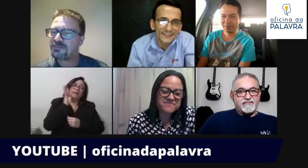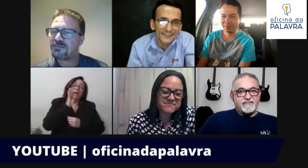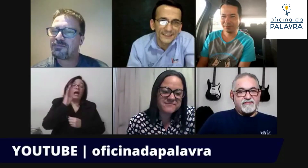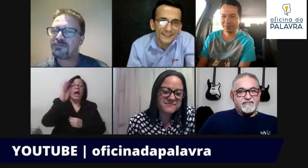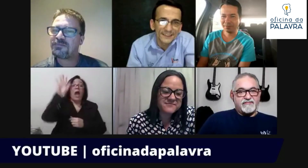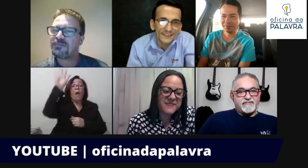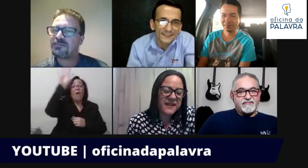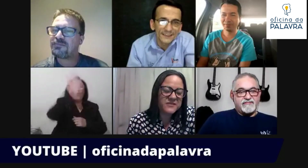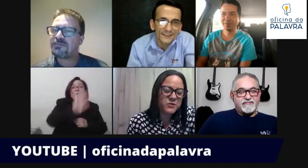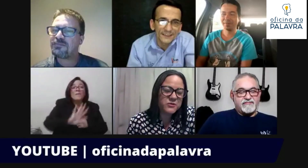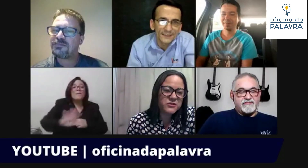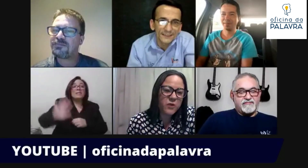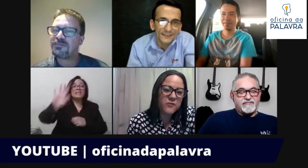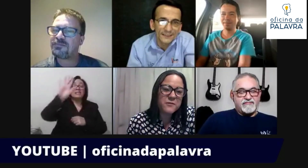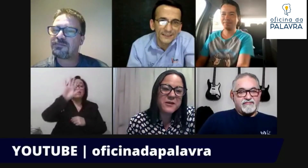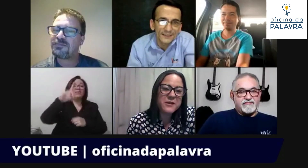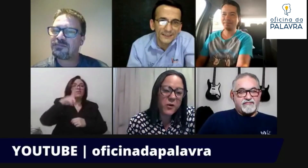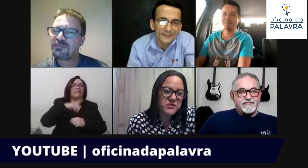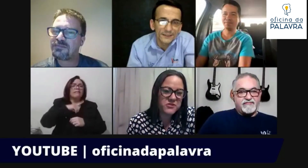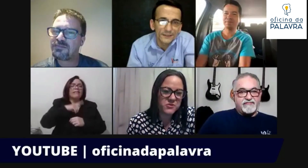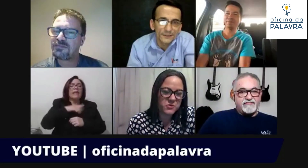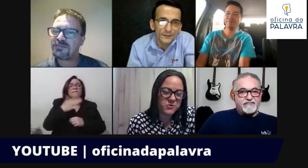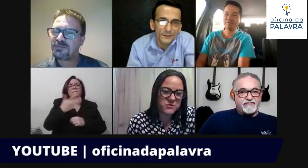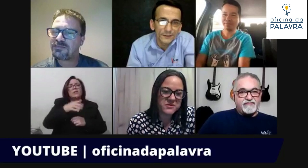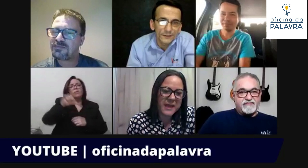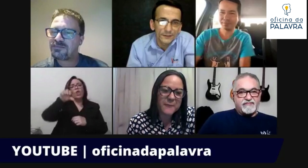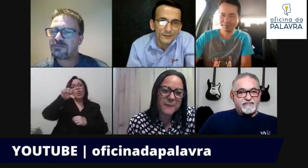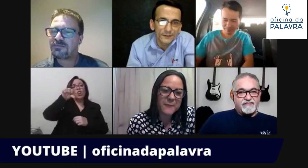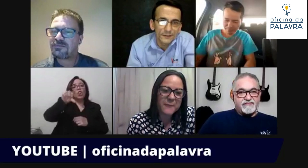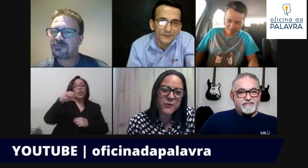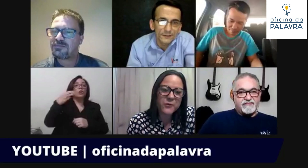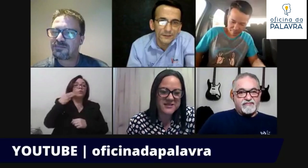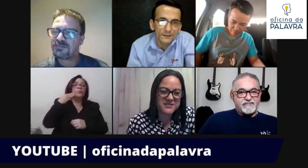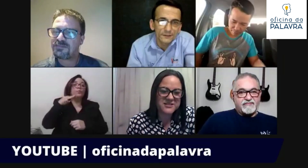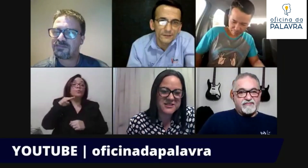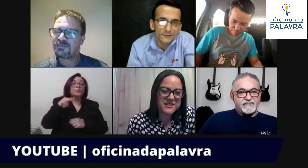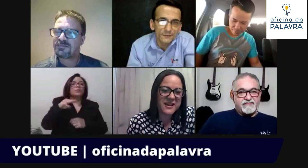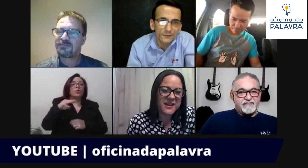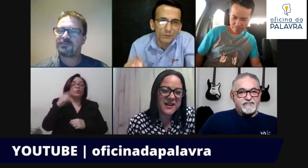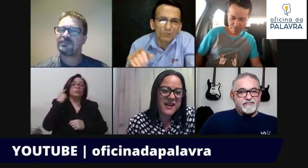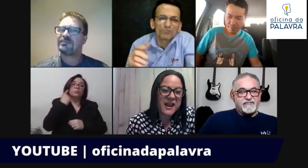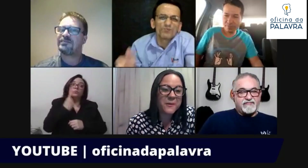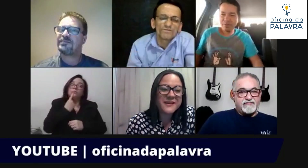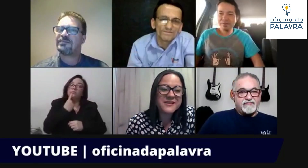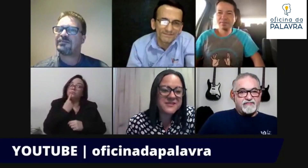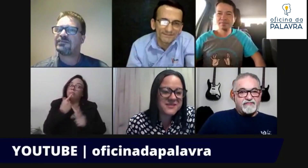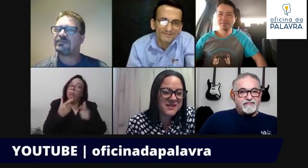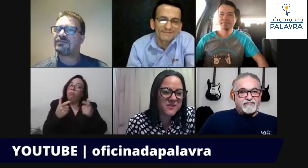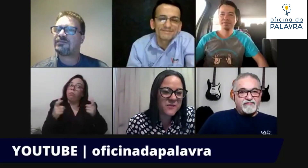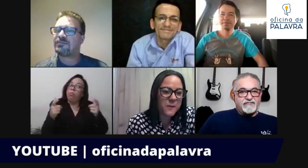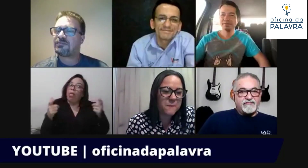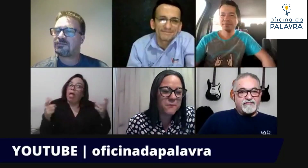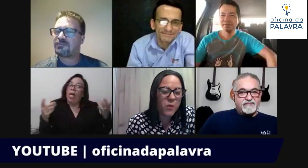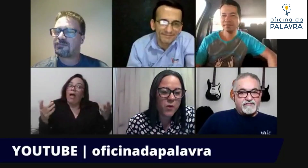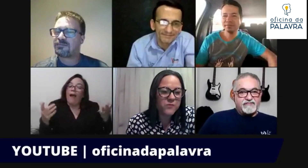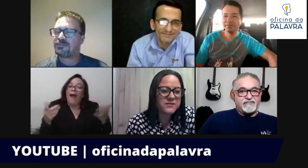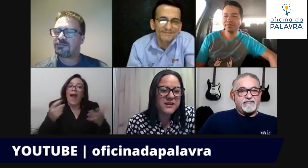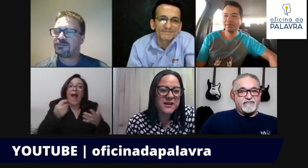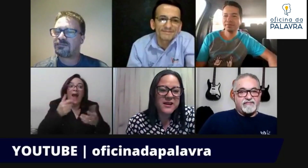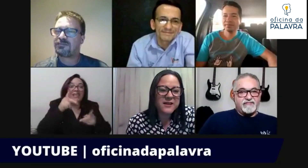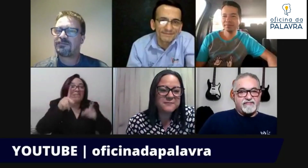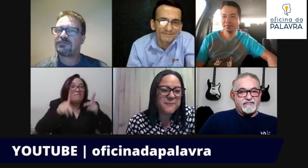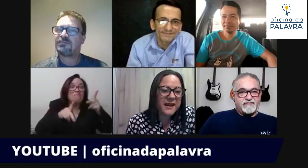tem, né, em torno de 9 milhões de surdos. É muita gente, né? É uma nação, é um